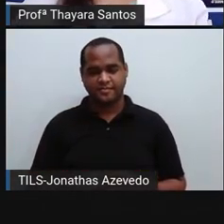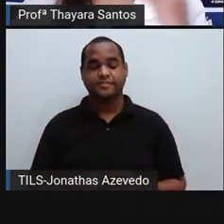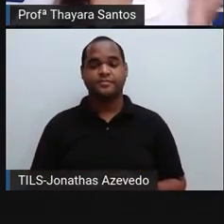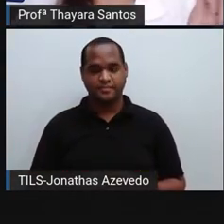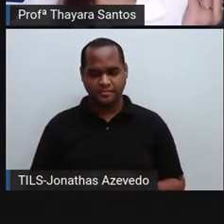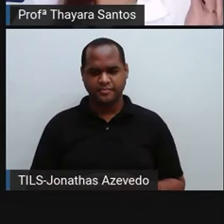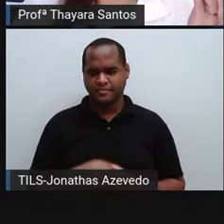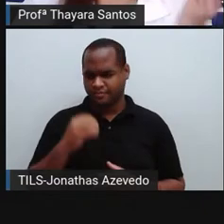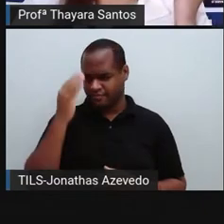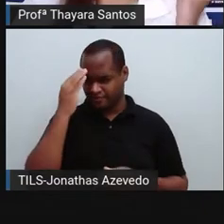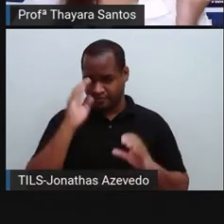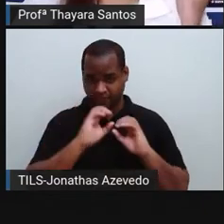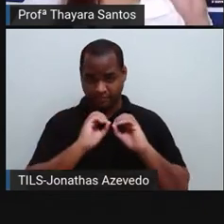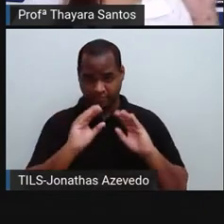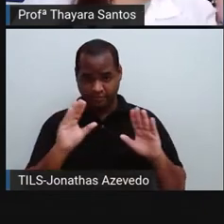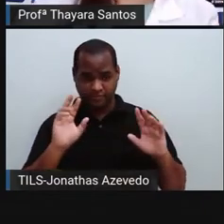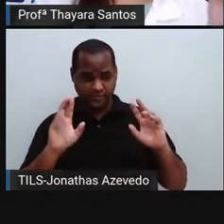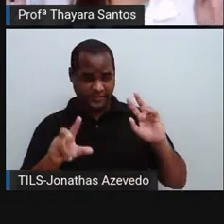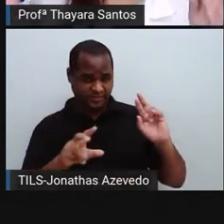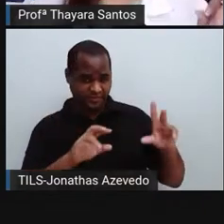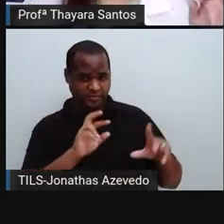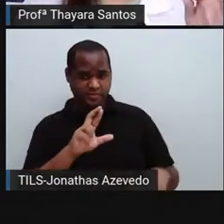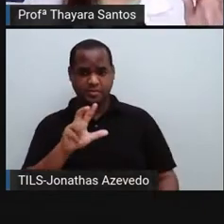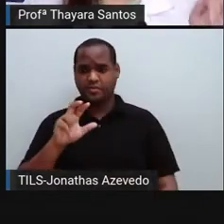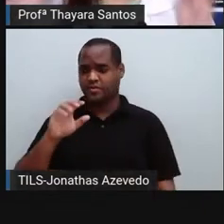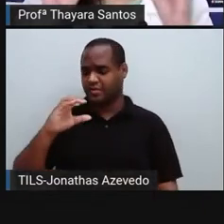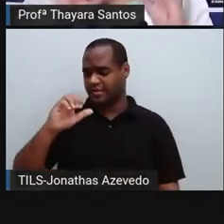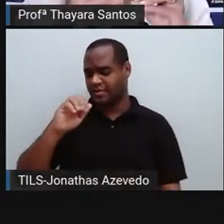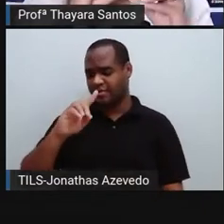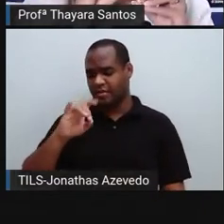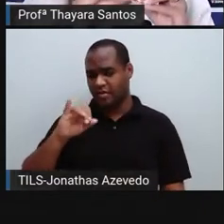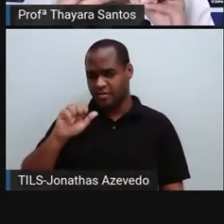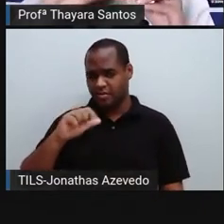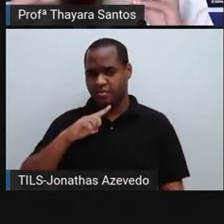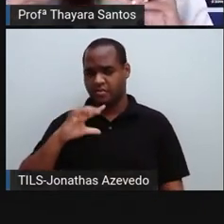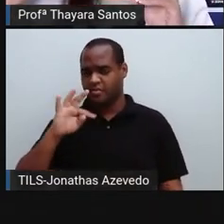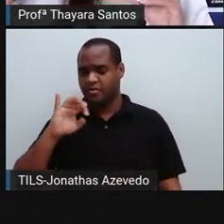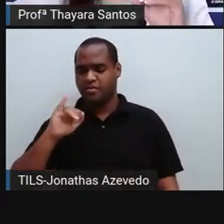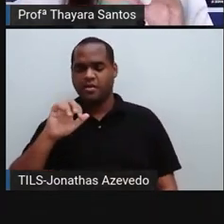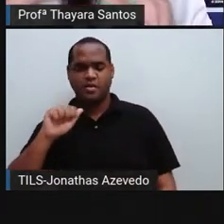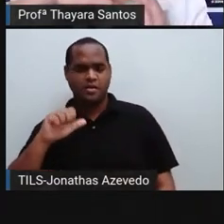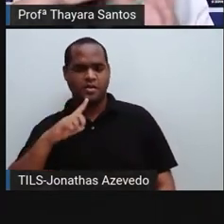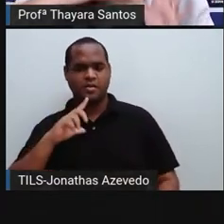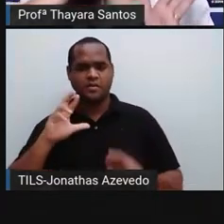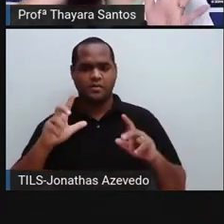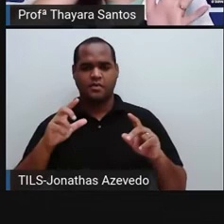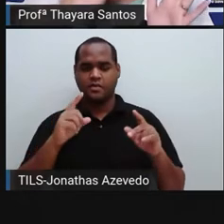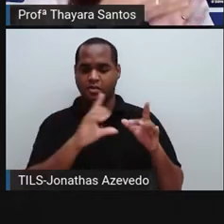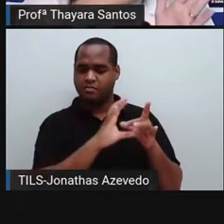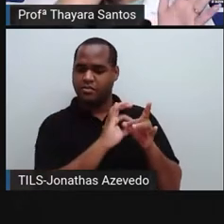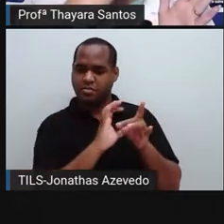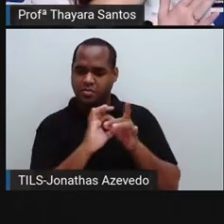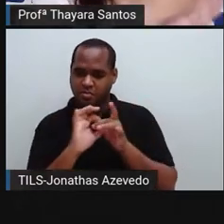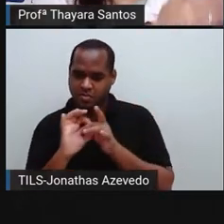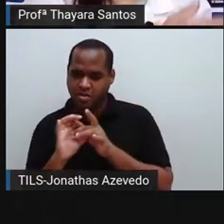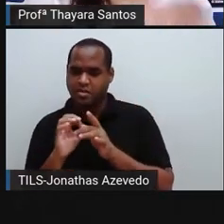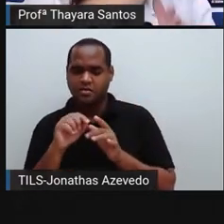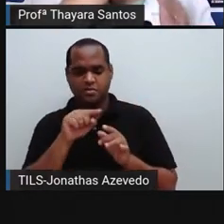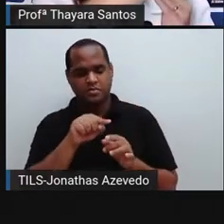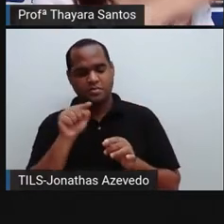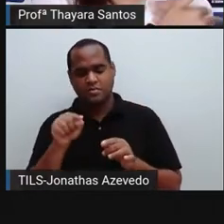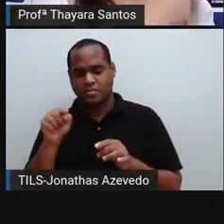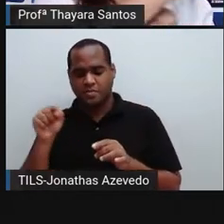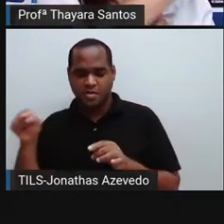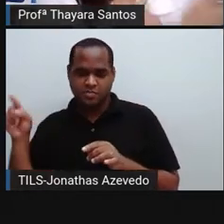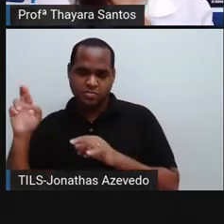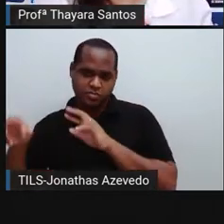Vocês conseguem entender a diferença de uma cadeia para uma teia? A cadeia é um fluxo único, ó, unidirecional. Um só come o outro, que